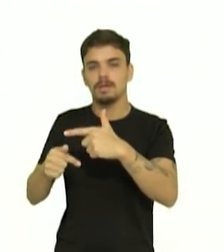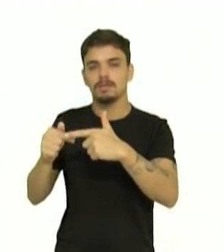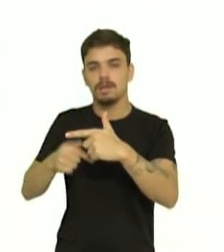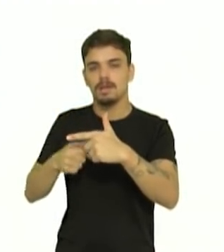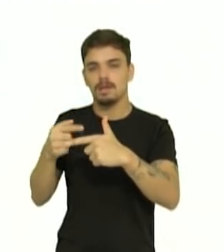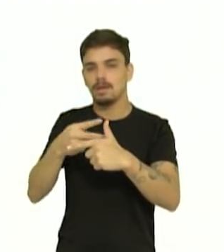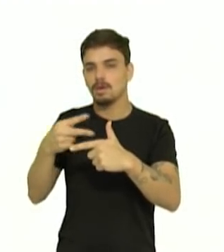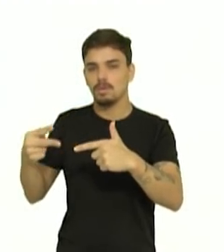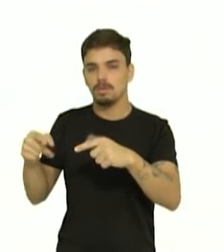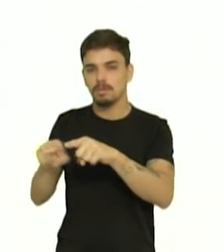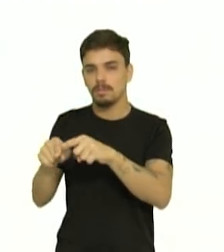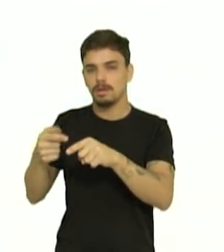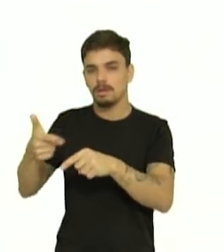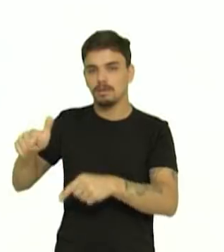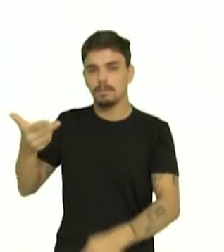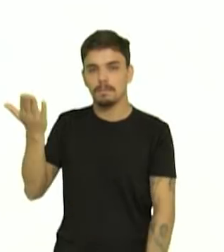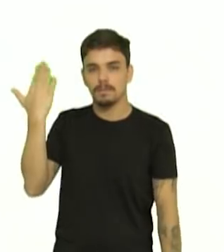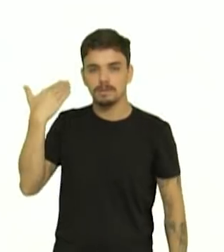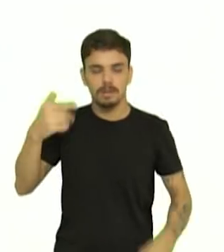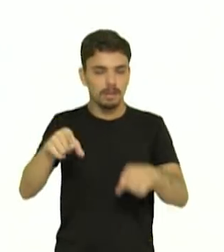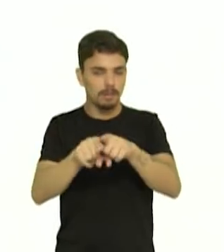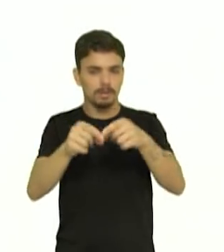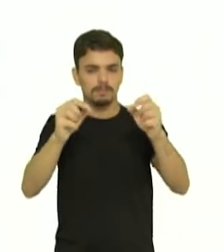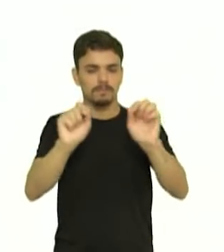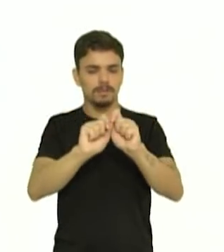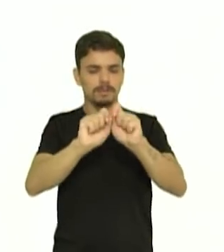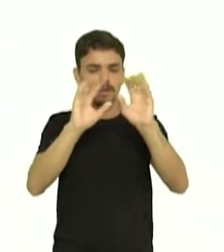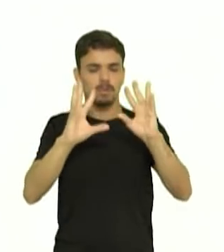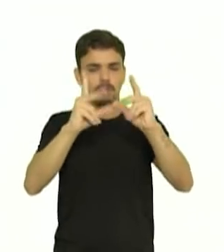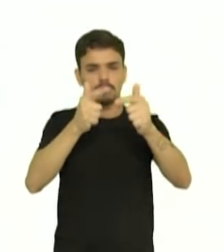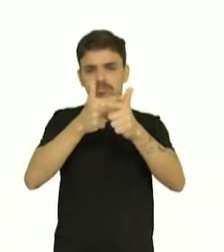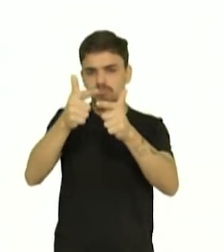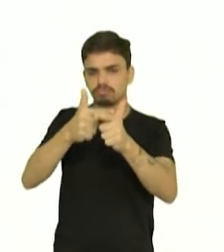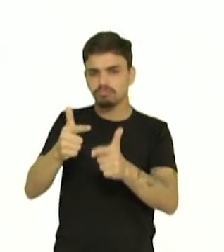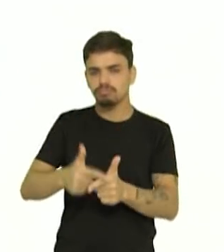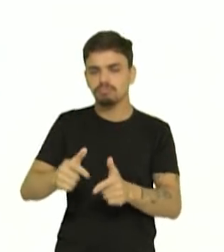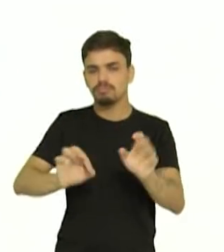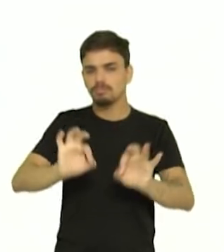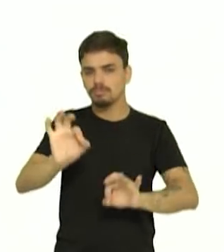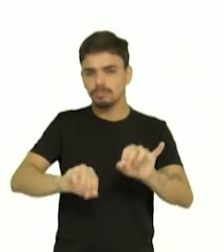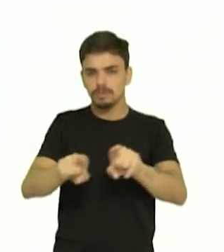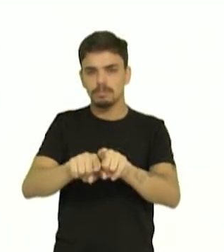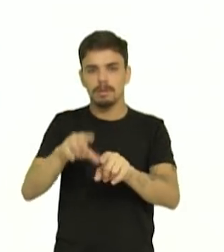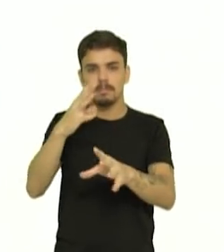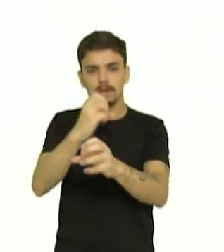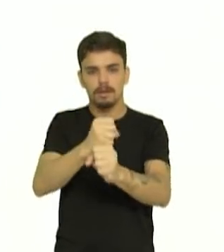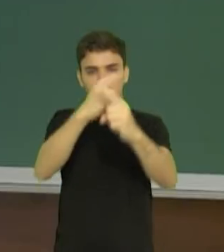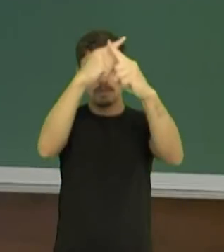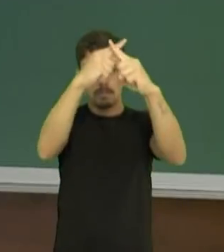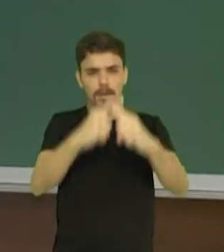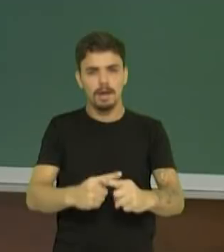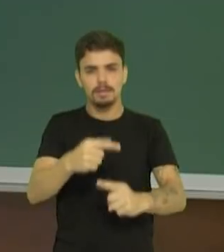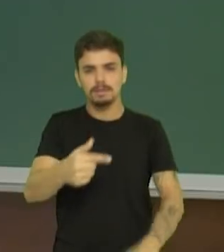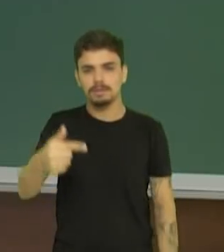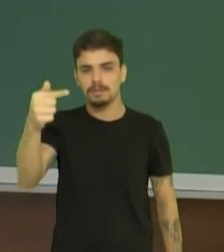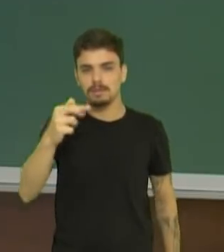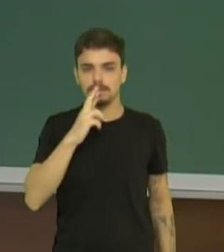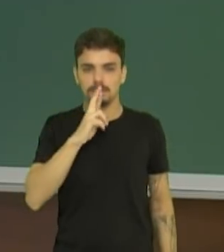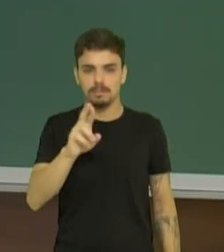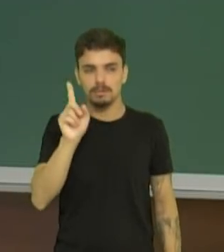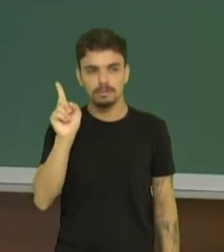mesma situação anterior, fazendo toda aquela divisão, todo o processo, buscando na tabuada do 7 as